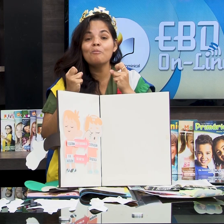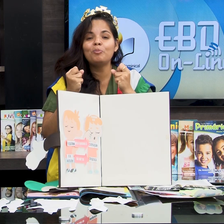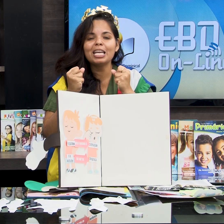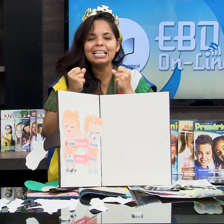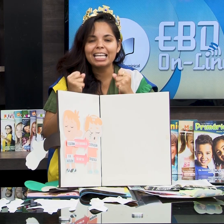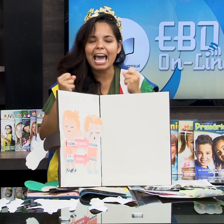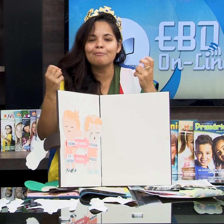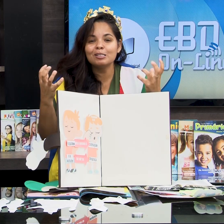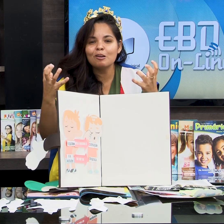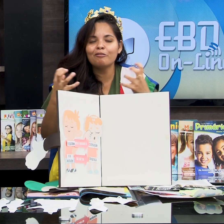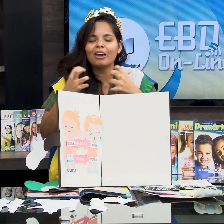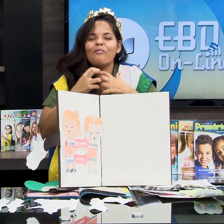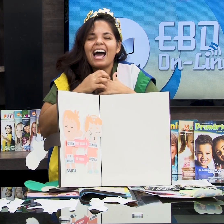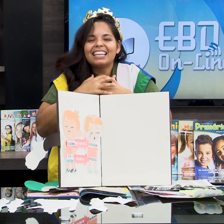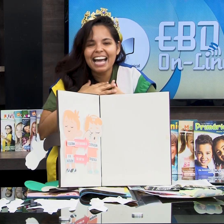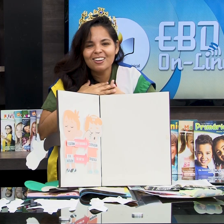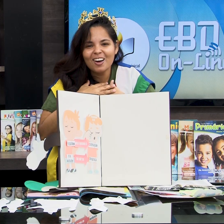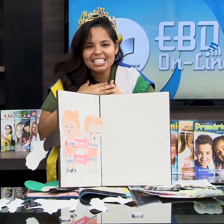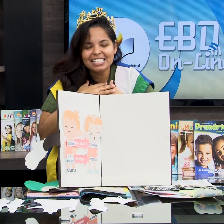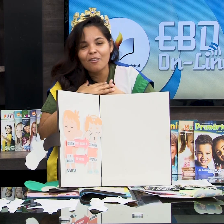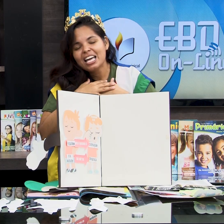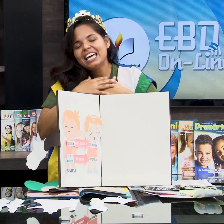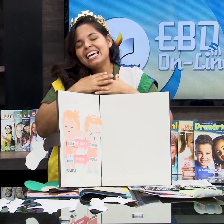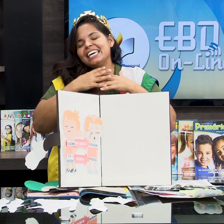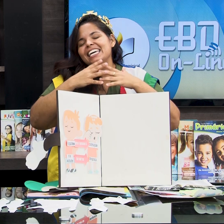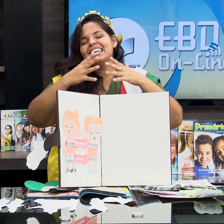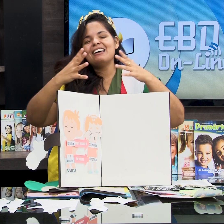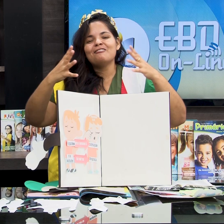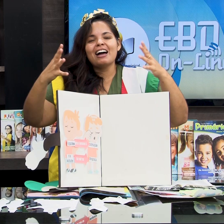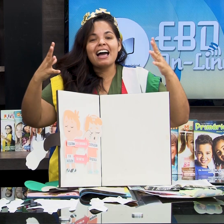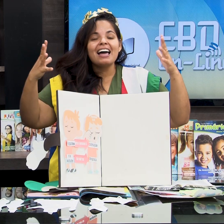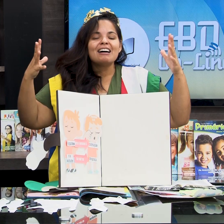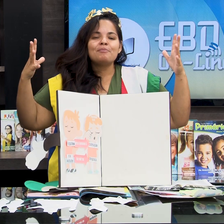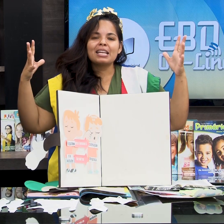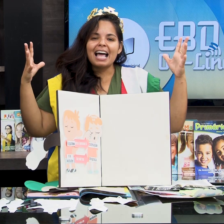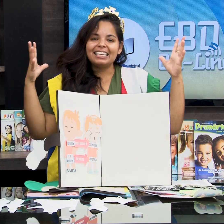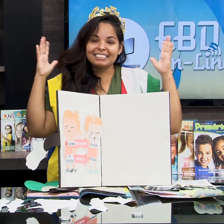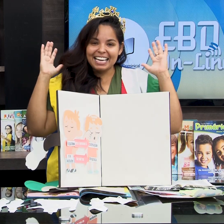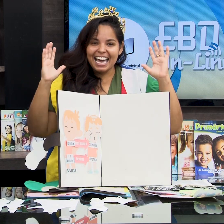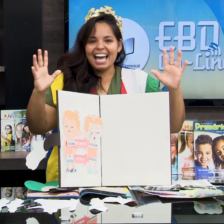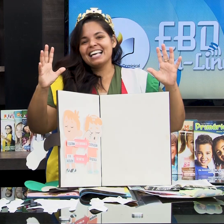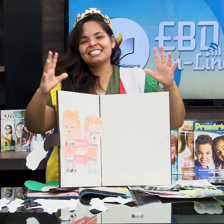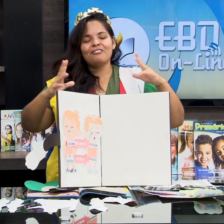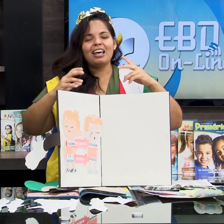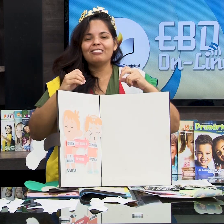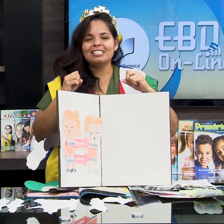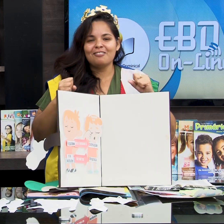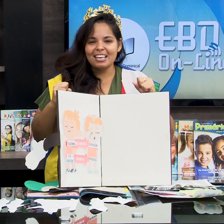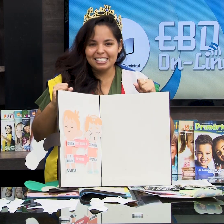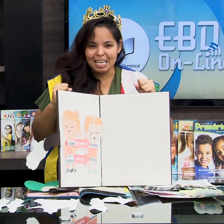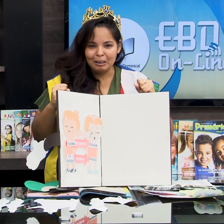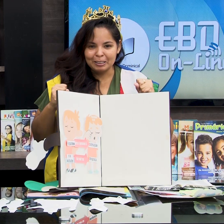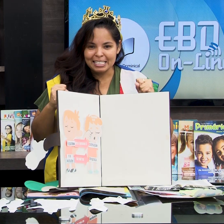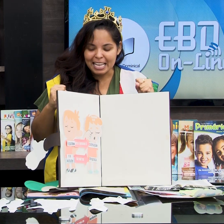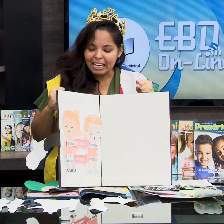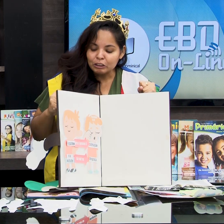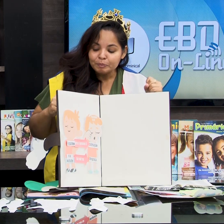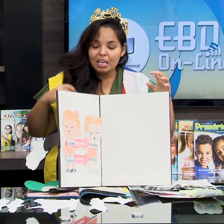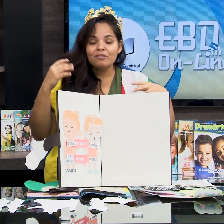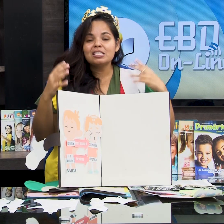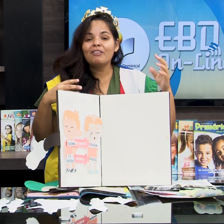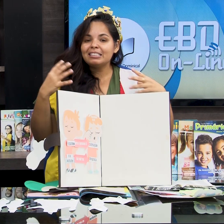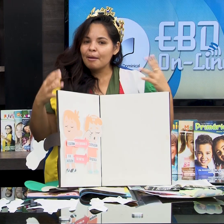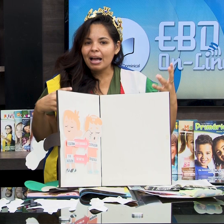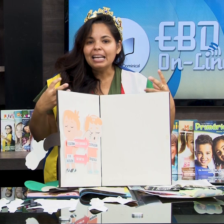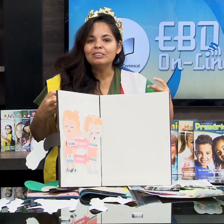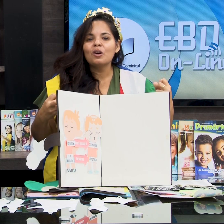possa compreender, absorver, guardar no coração e levar para casa falando esse versículo, tá certo?